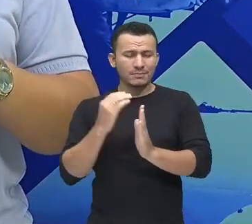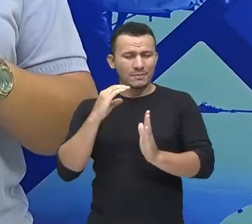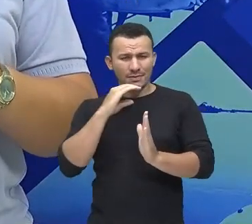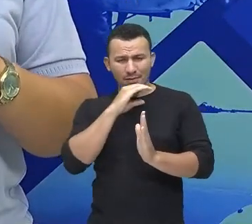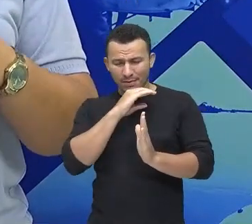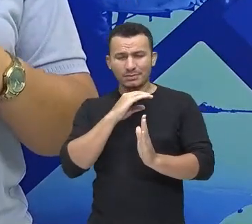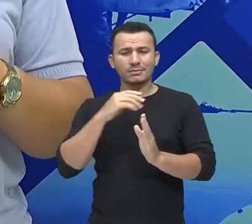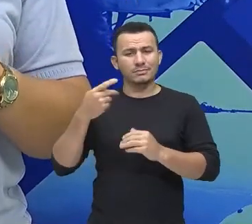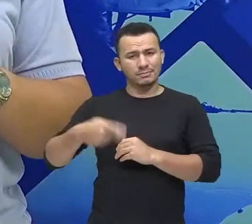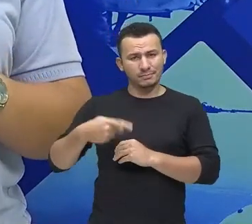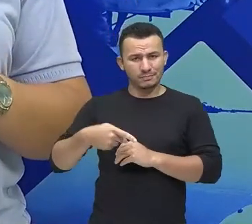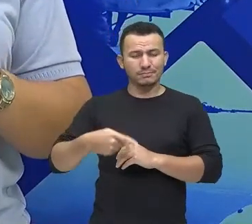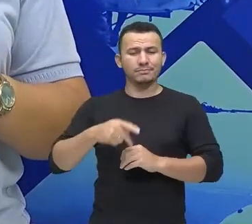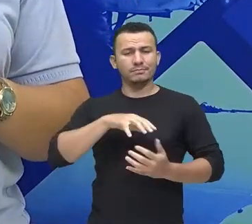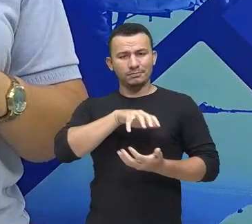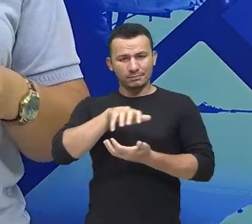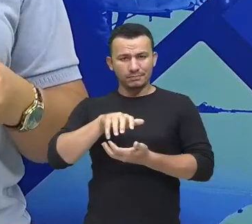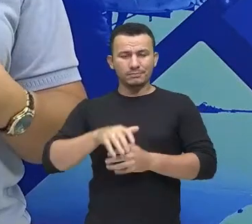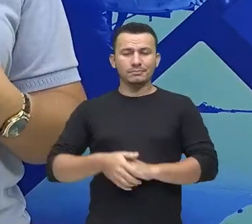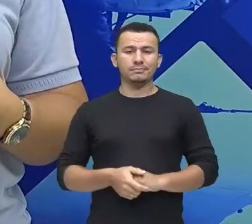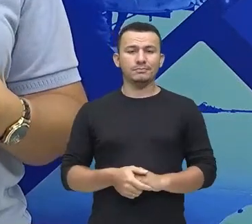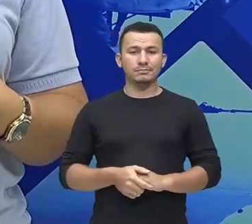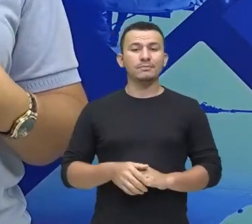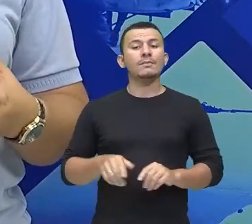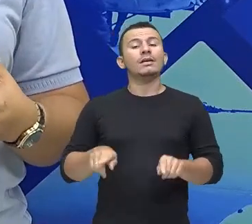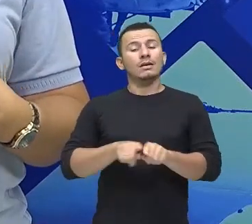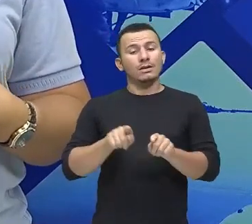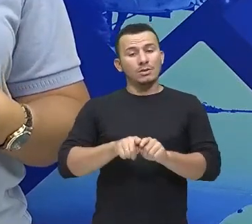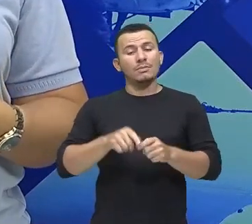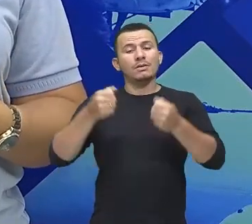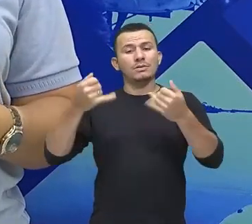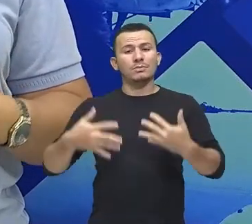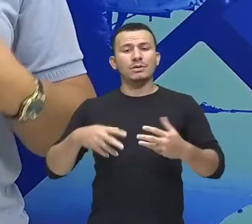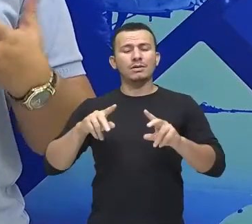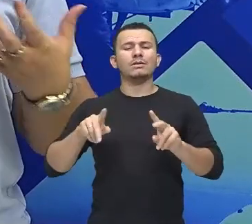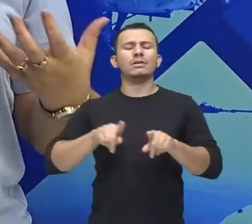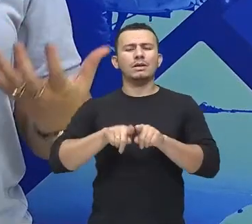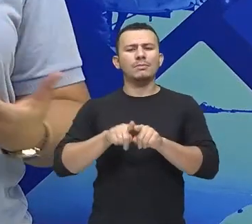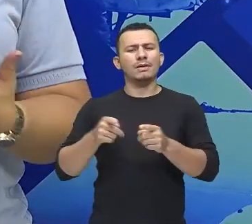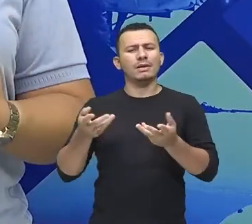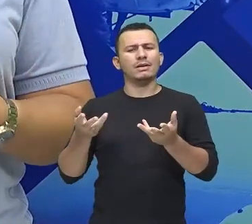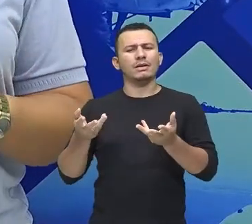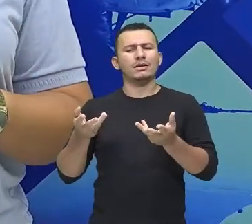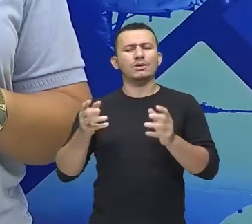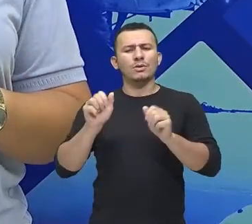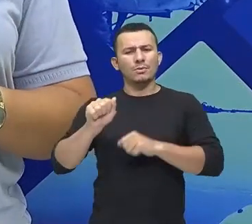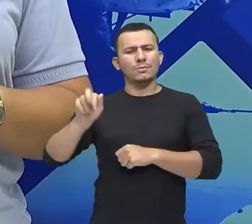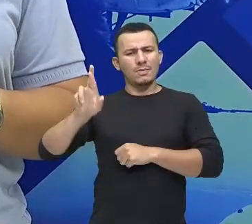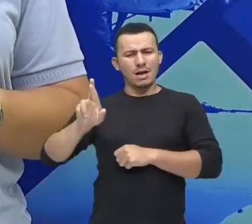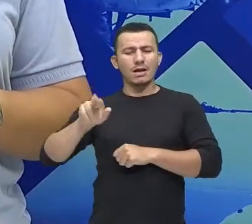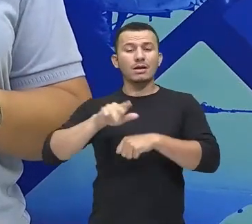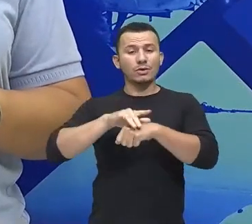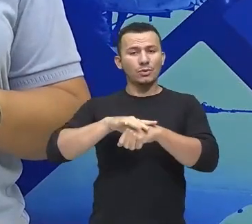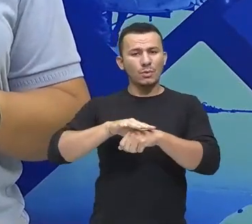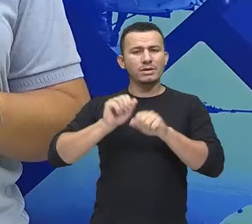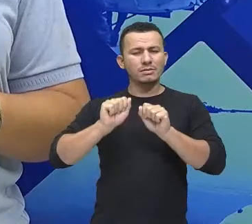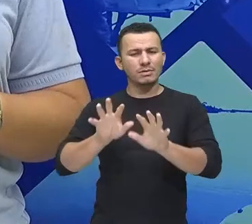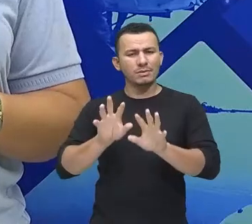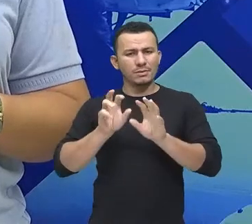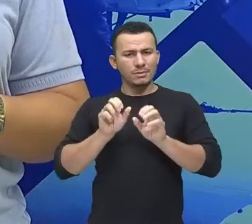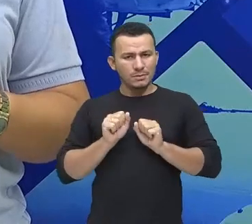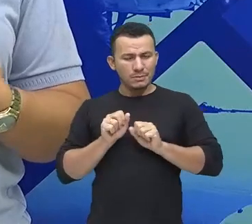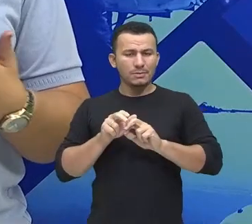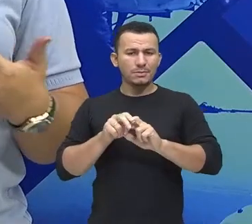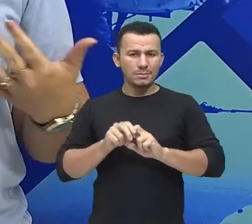aí causando o aquecimento global. Falamos também aí da qualidade do ar, das doenças que podem ser causadas